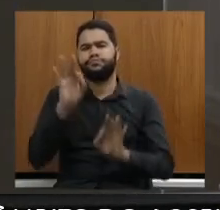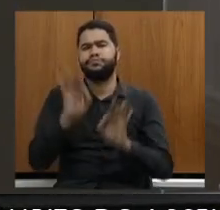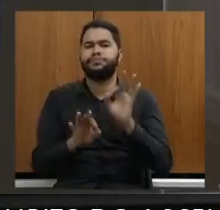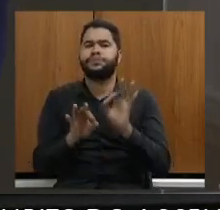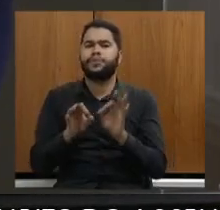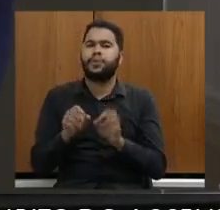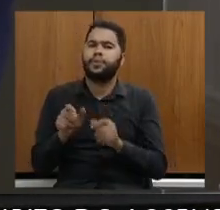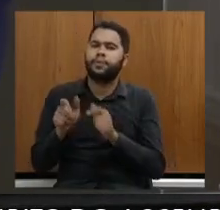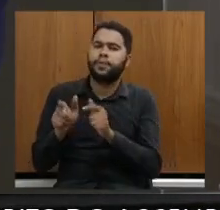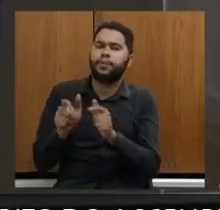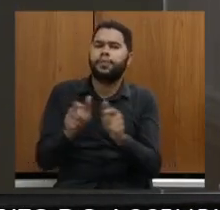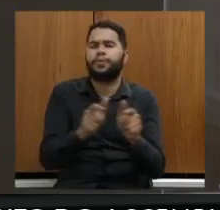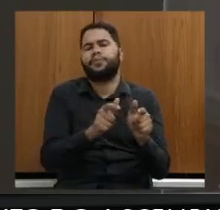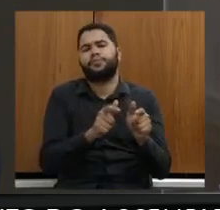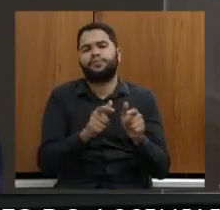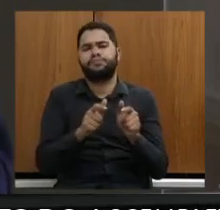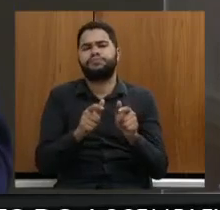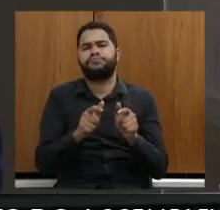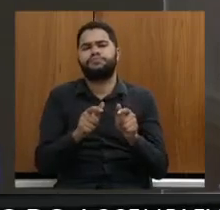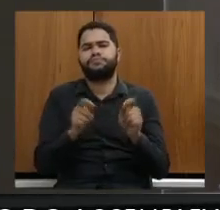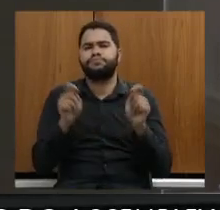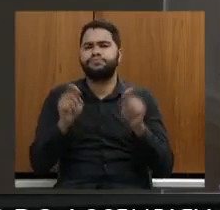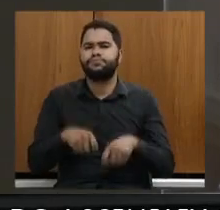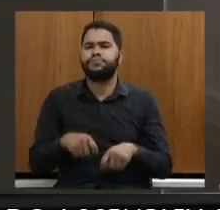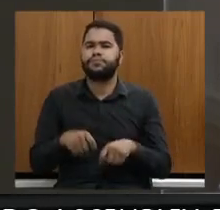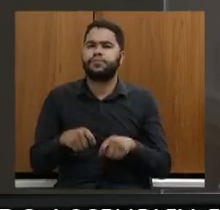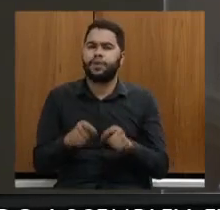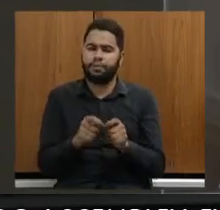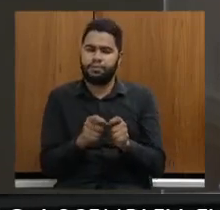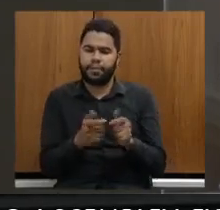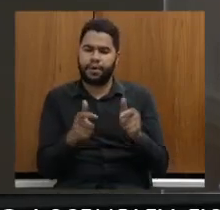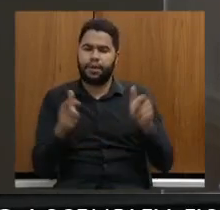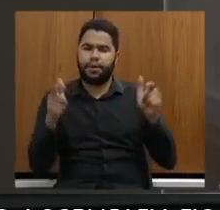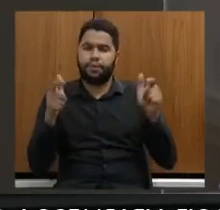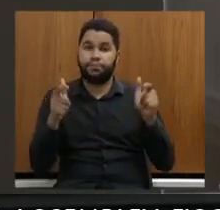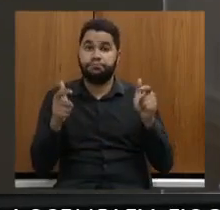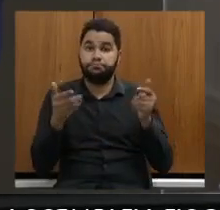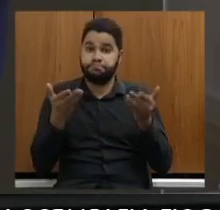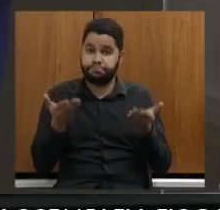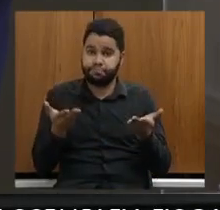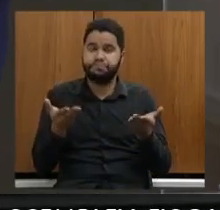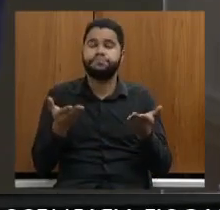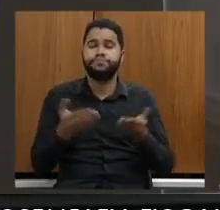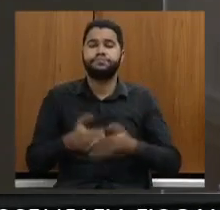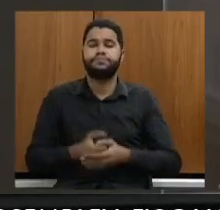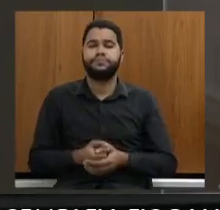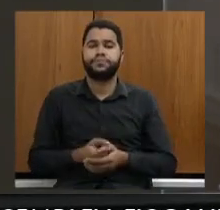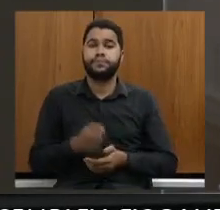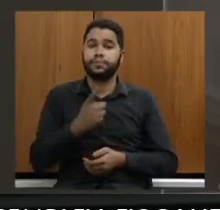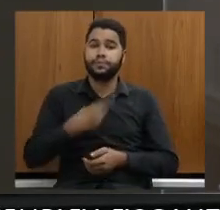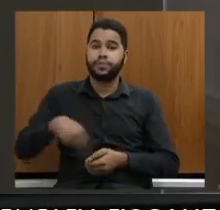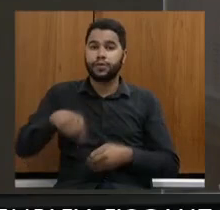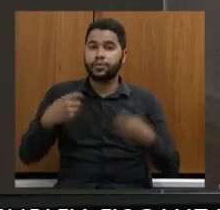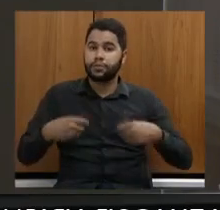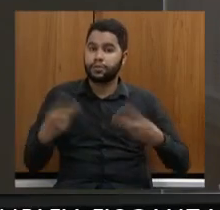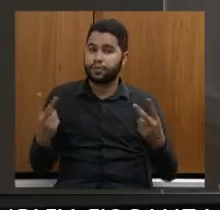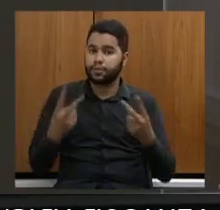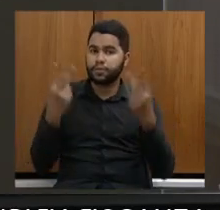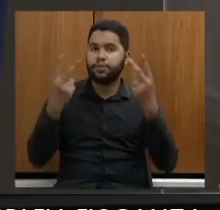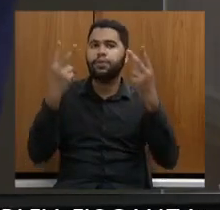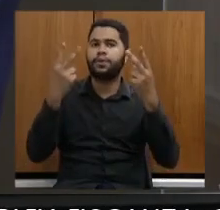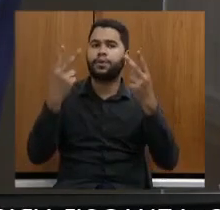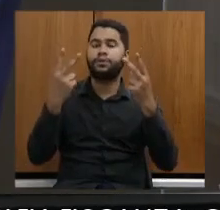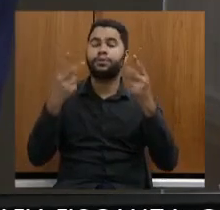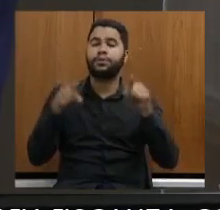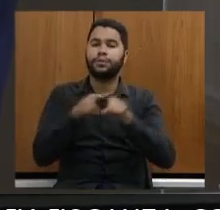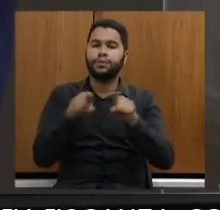pequenos Laboratórios para multiplicar isso tudo então nós precisamos valorizar muito